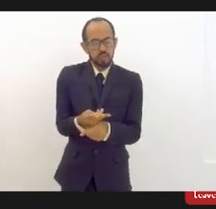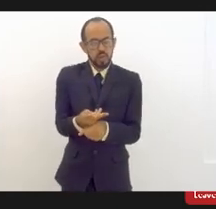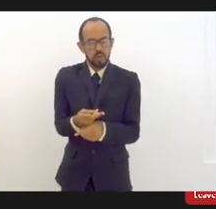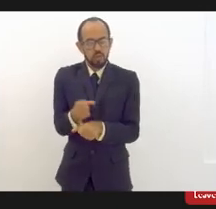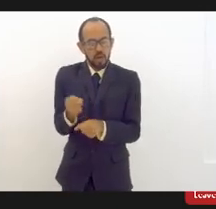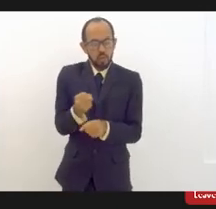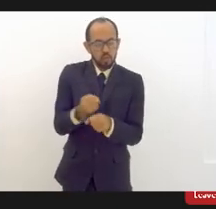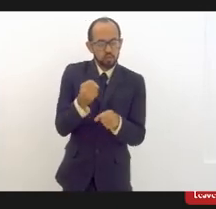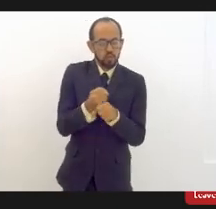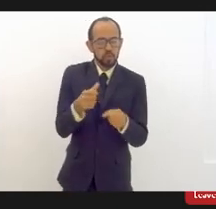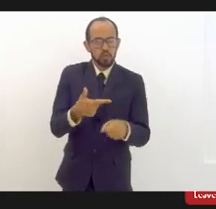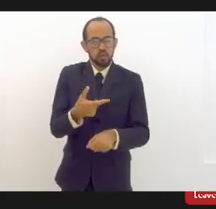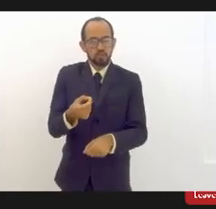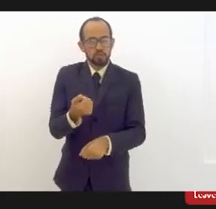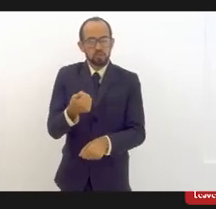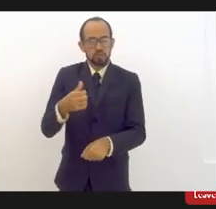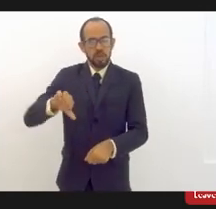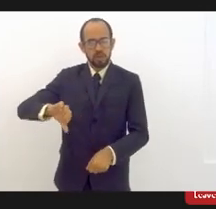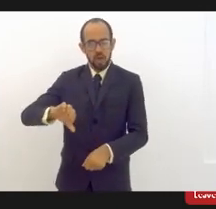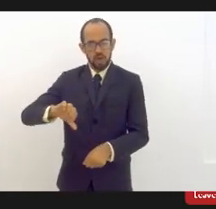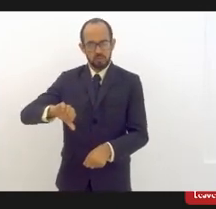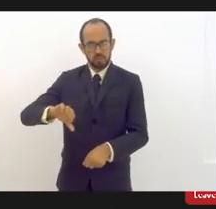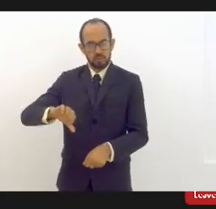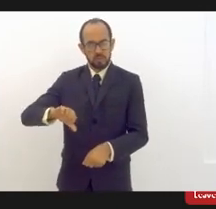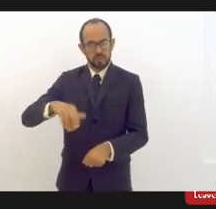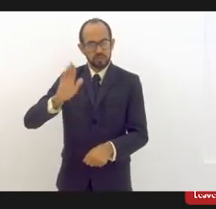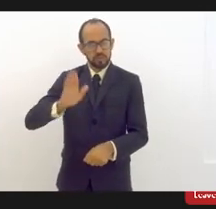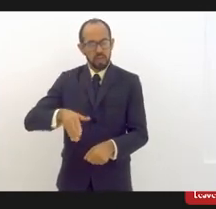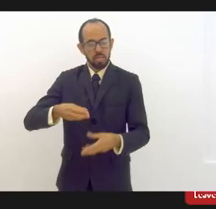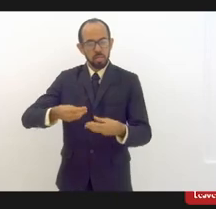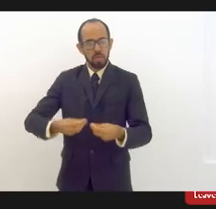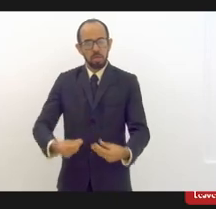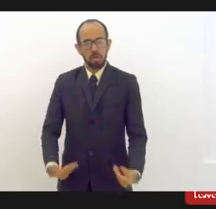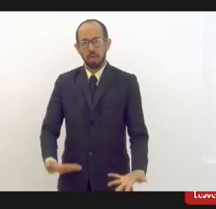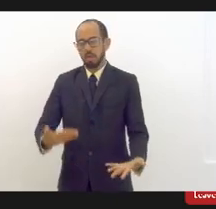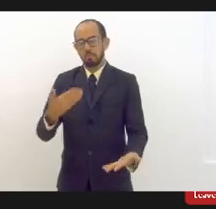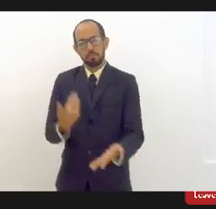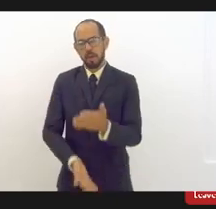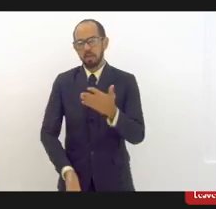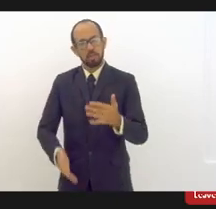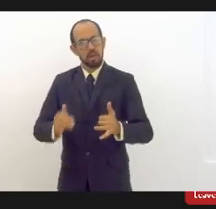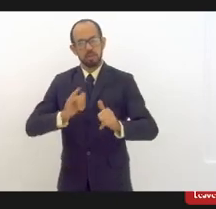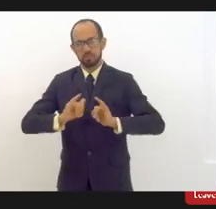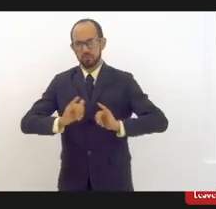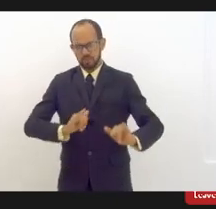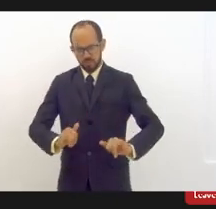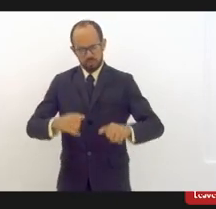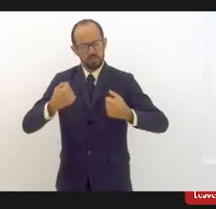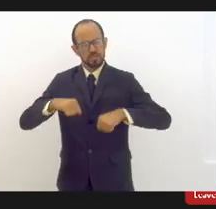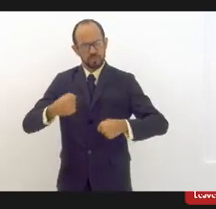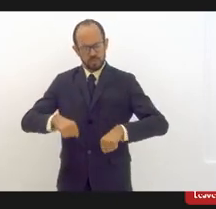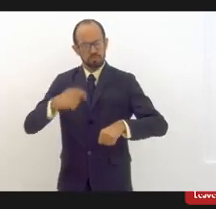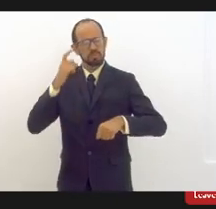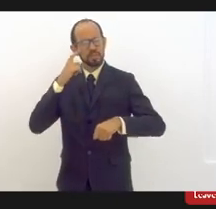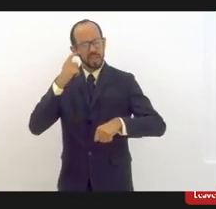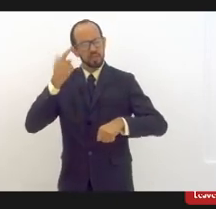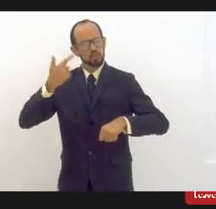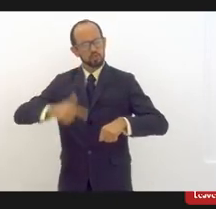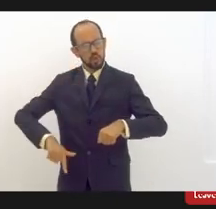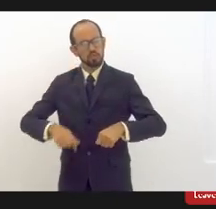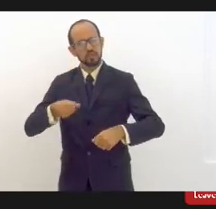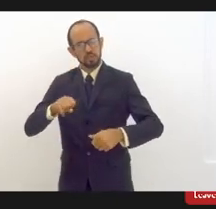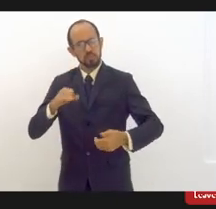em 2019, que já está desatualizado, inclusive. Vamos ter que repensar se